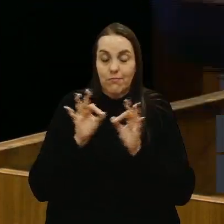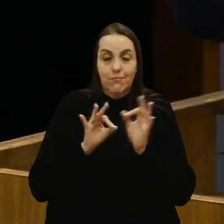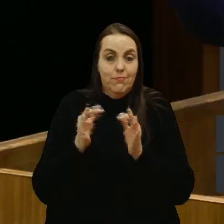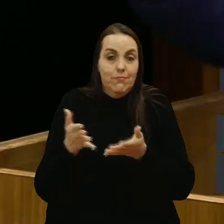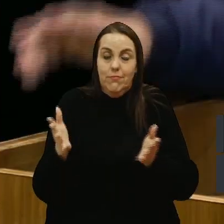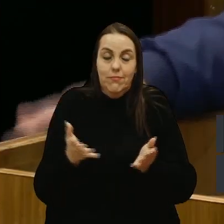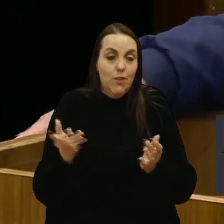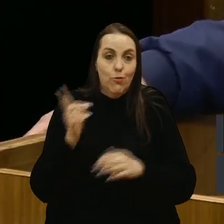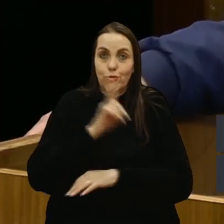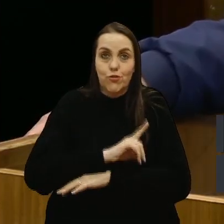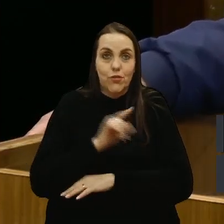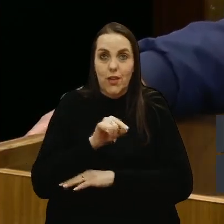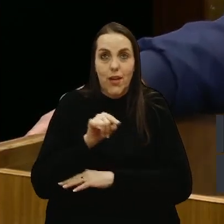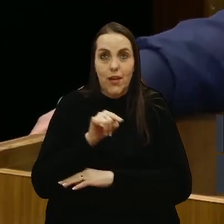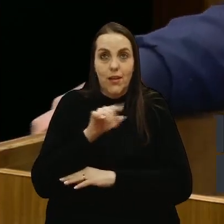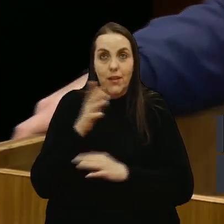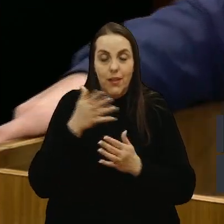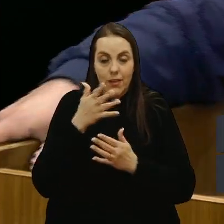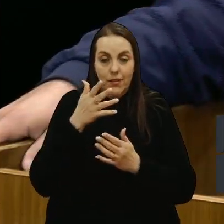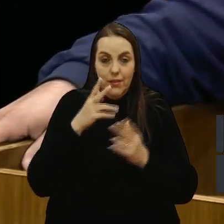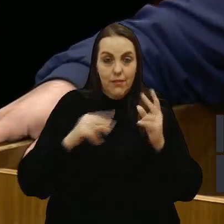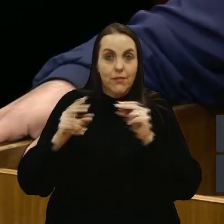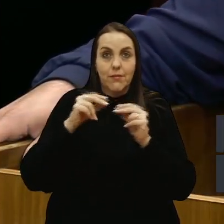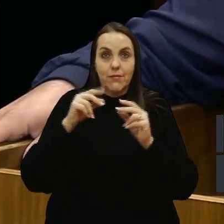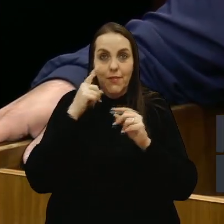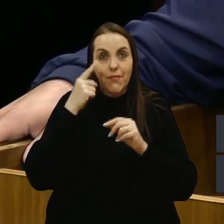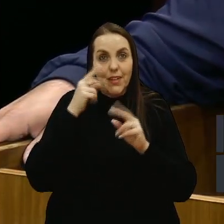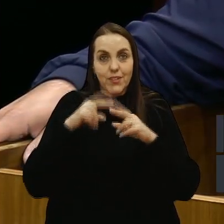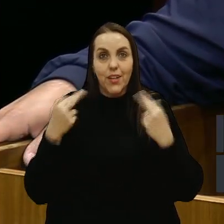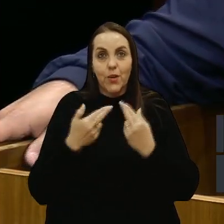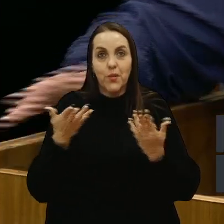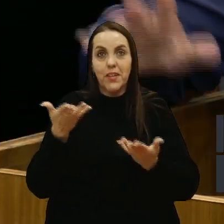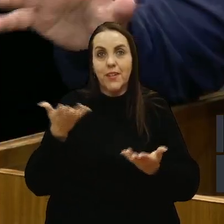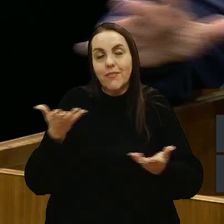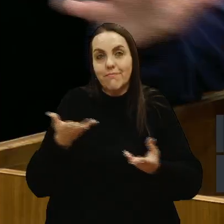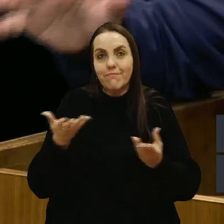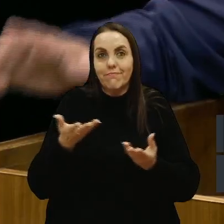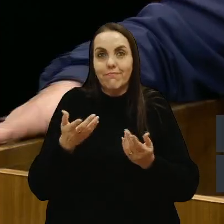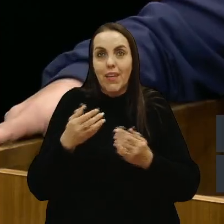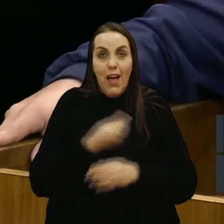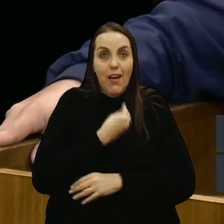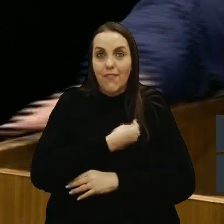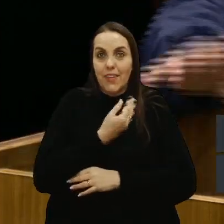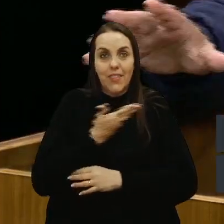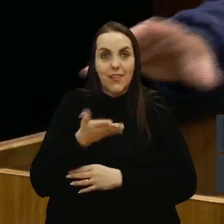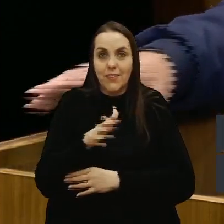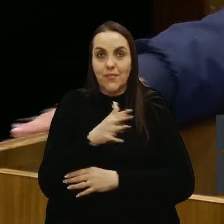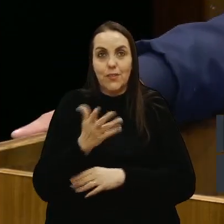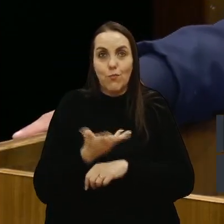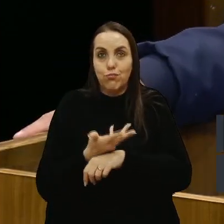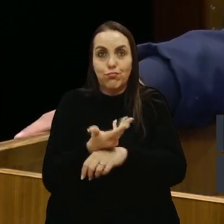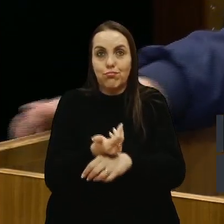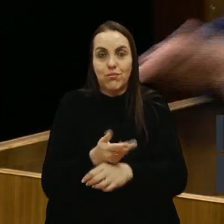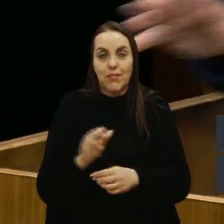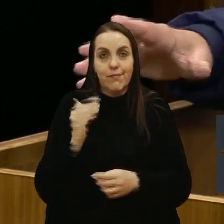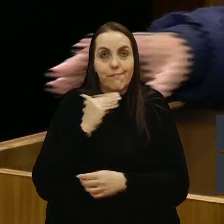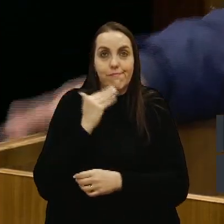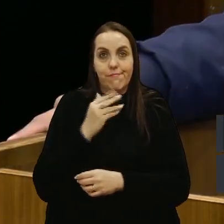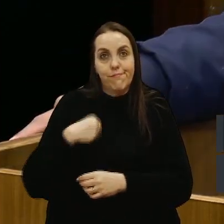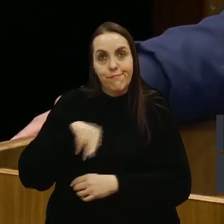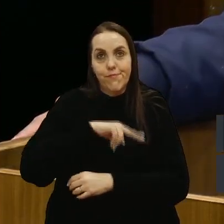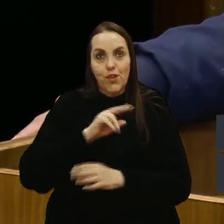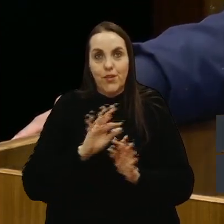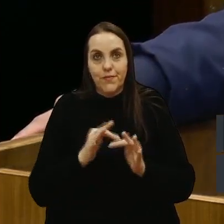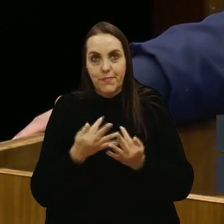Um dia, talvez, ele escute aqui essa sessão e a vida, às vezes, é tão corrida, a gente falha com os nossos.